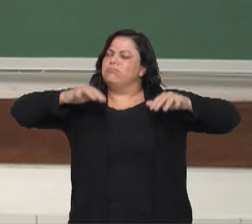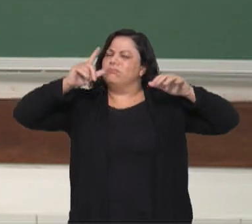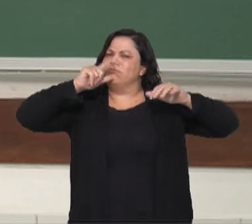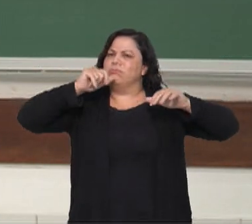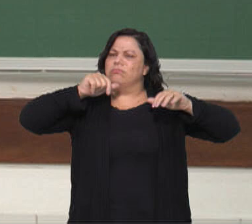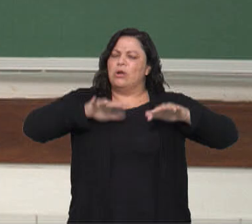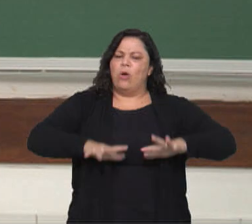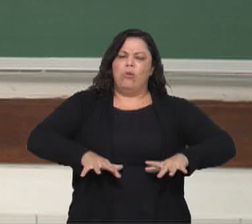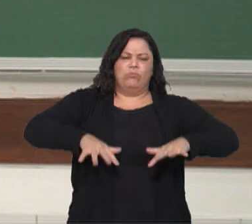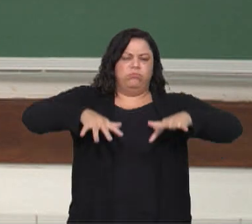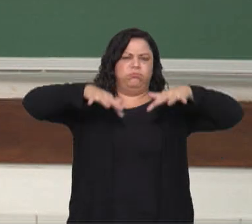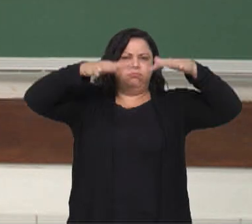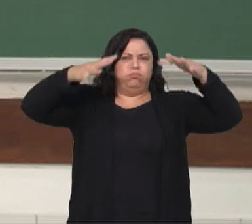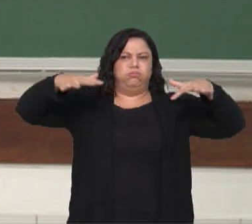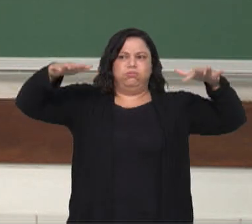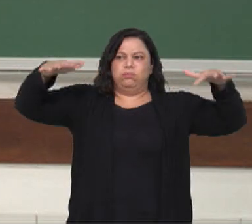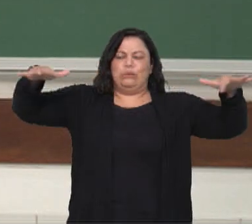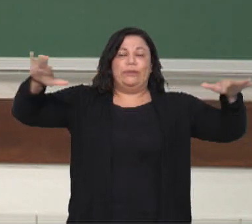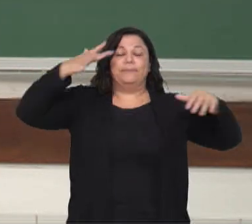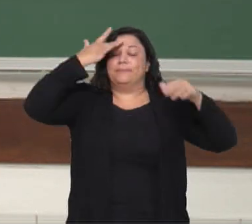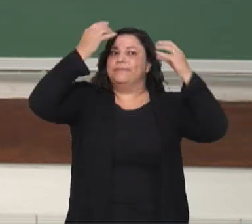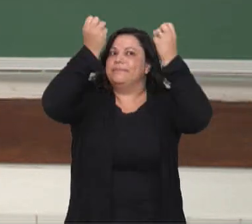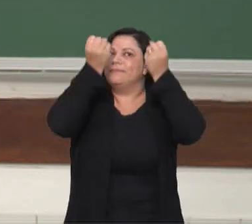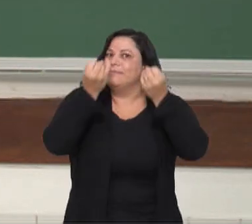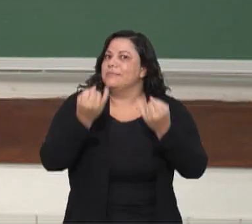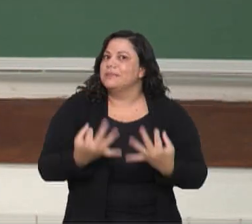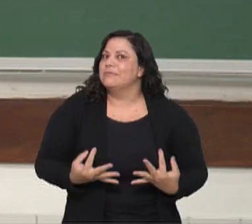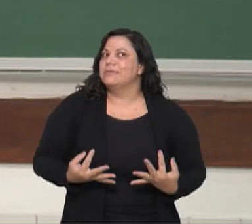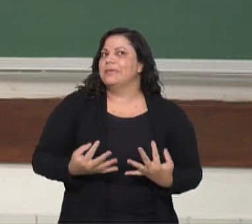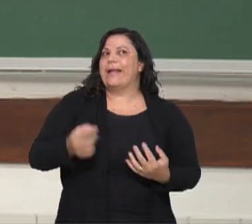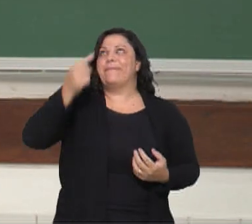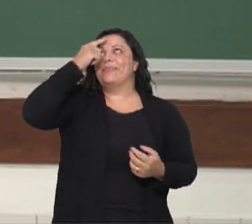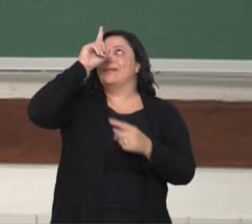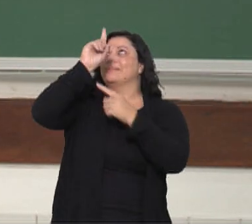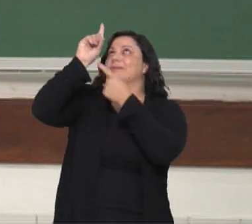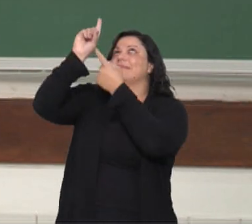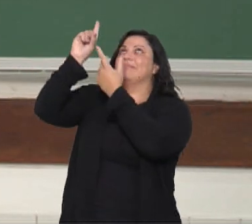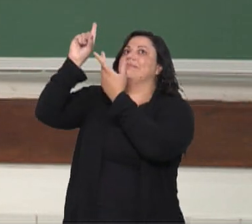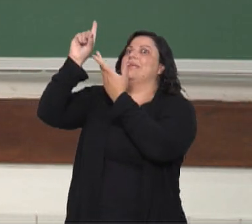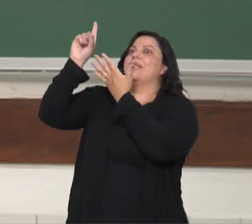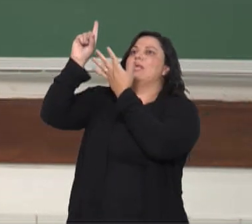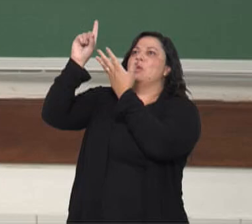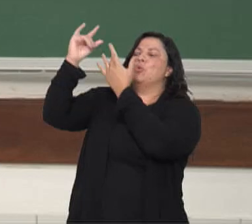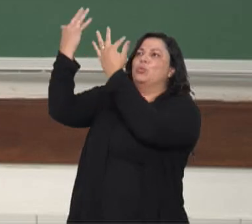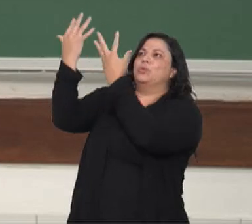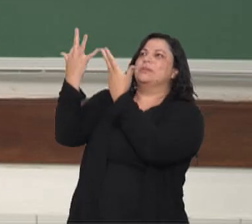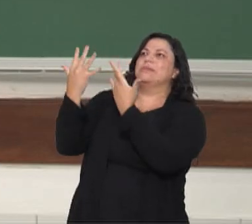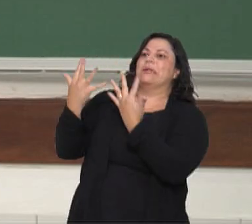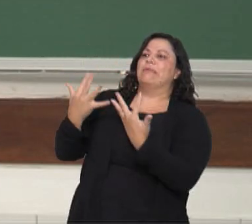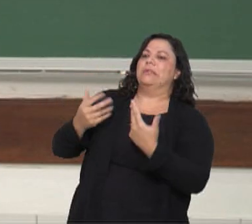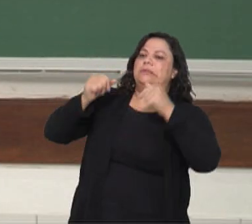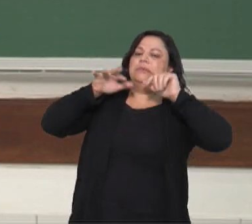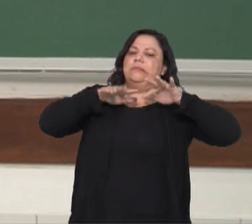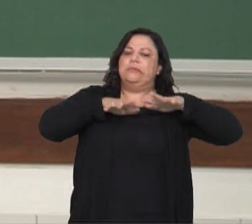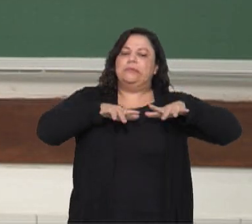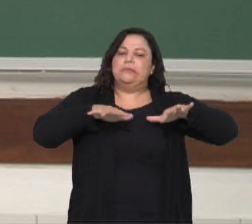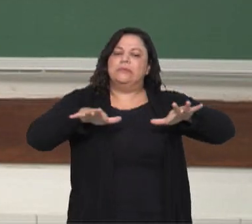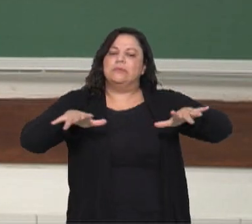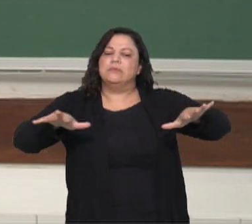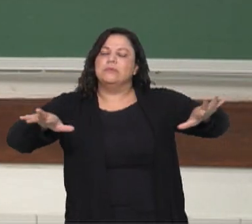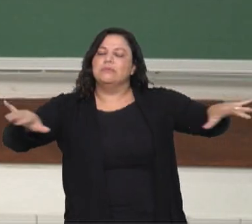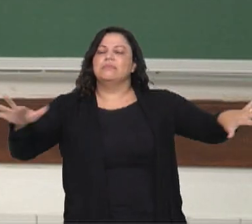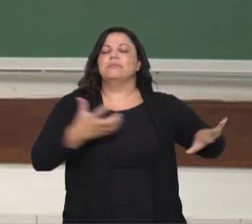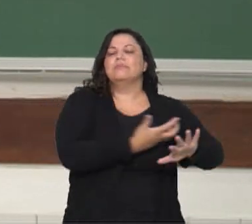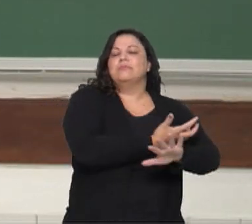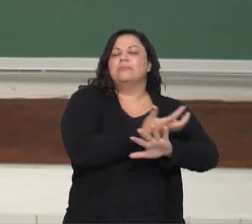Eles não sabiam explicar, e na cabeça deles havia um poder sobrenatural divino dos deuses interferindo direto na plantação,